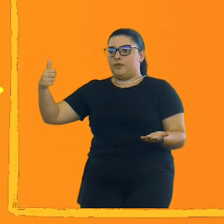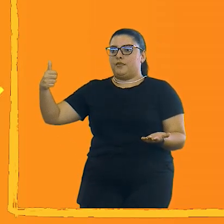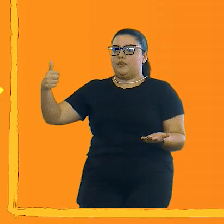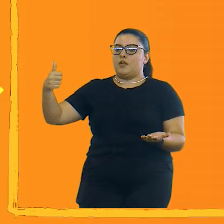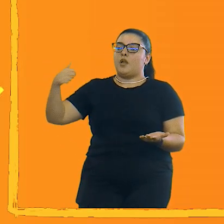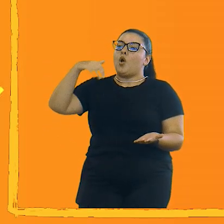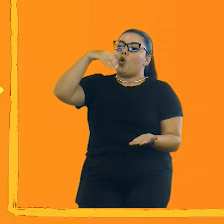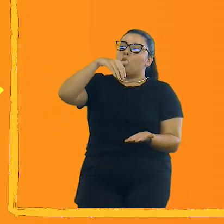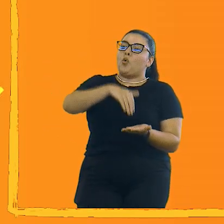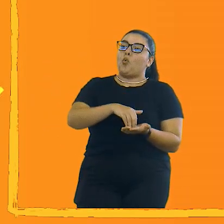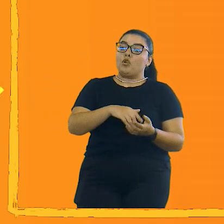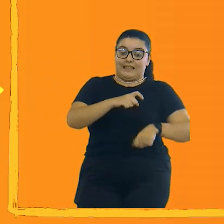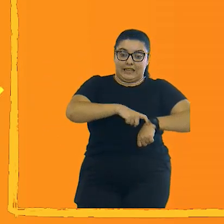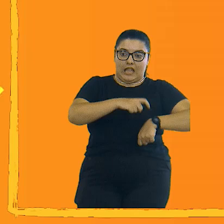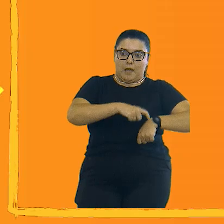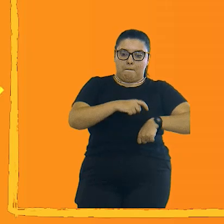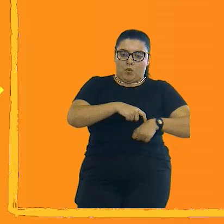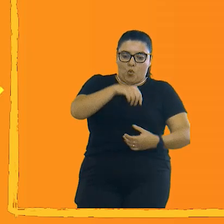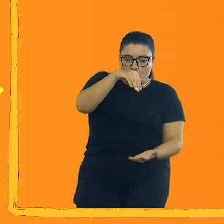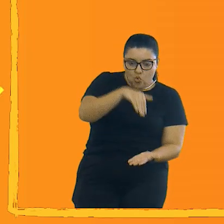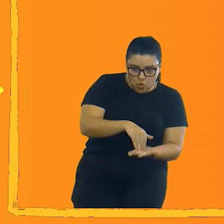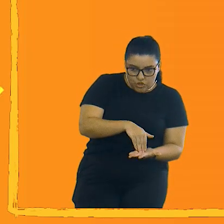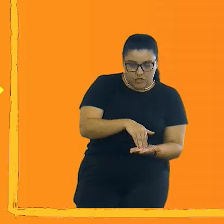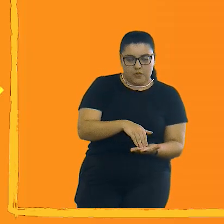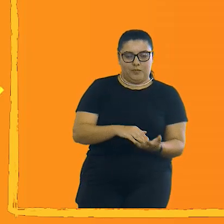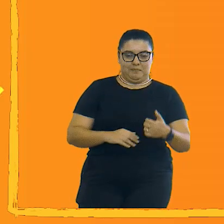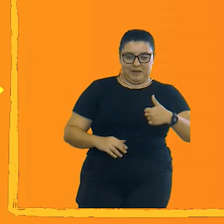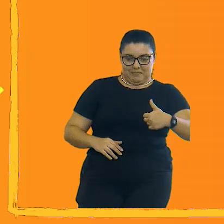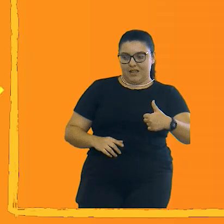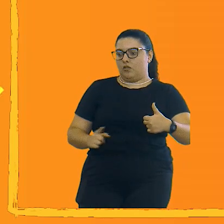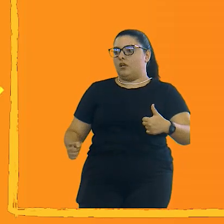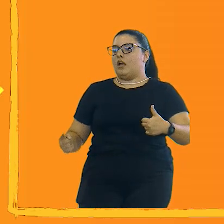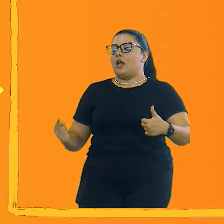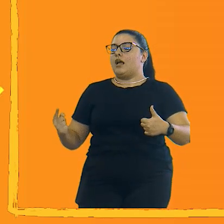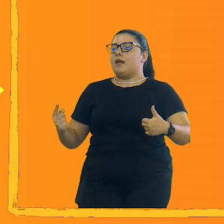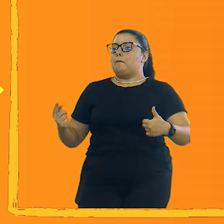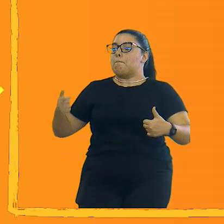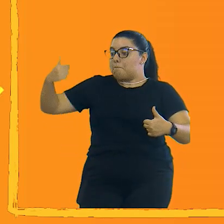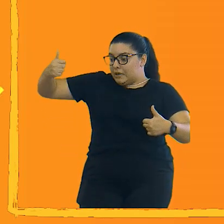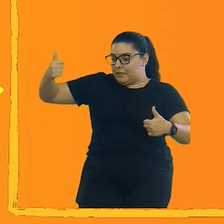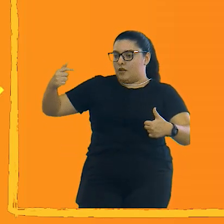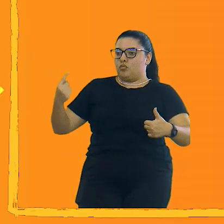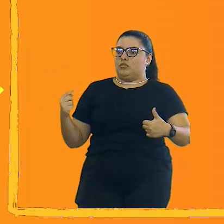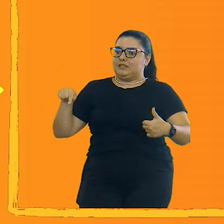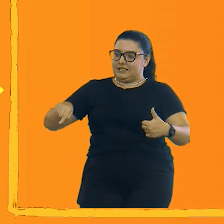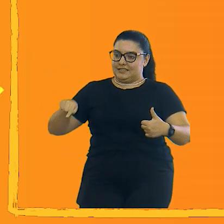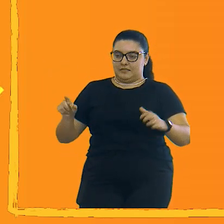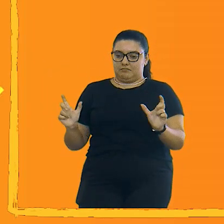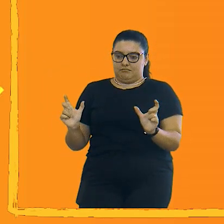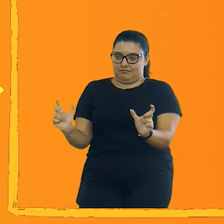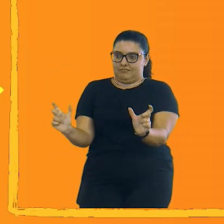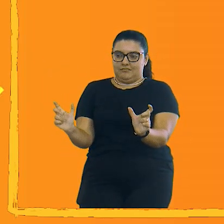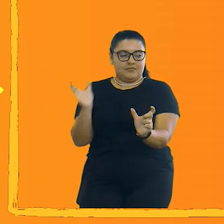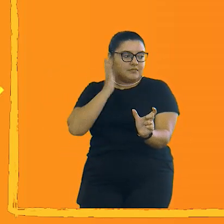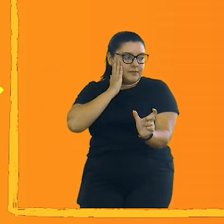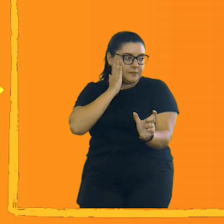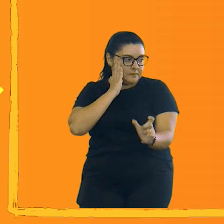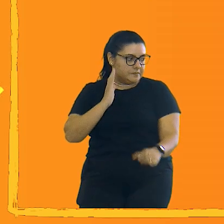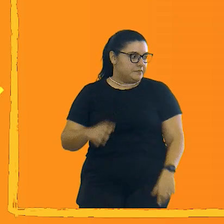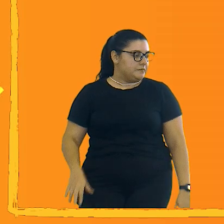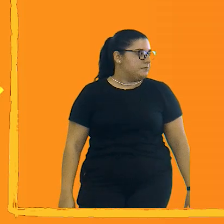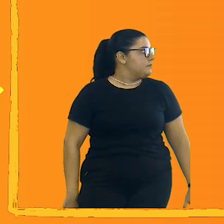percebeu isso aí dividido pelo número de horas que é a variação de tempo que foram 9 horas basta a gente olhar